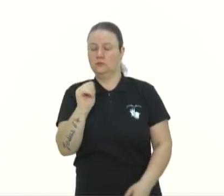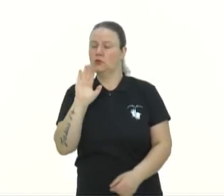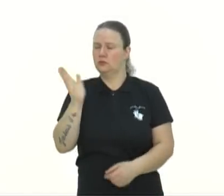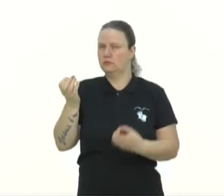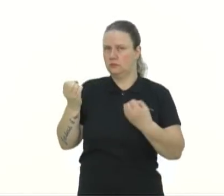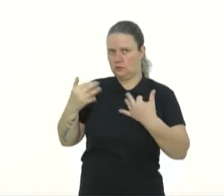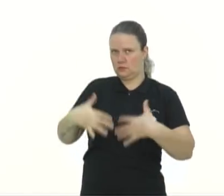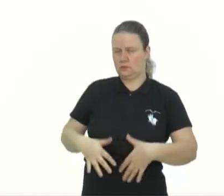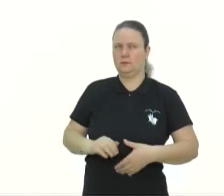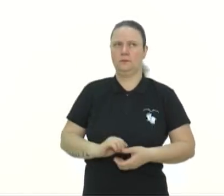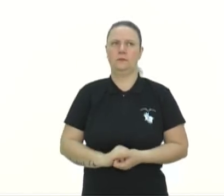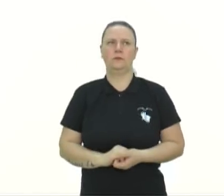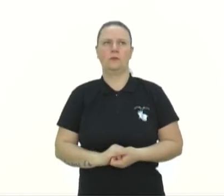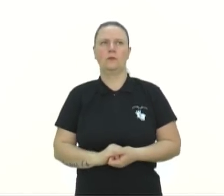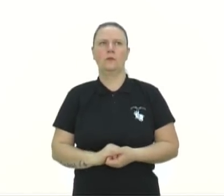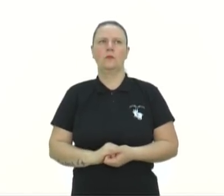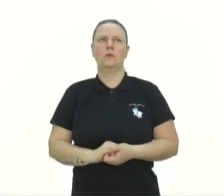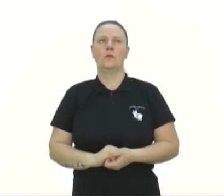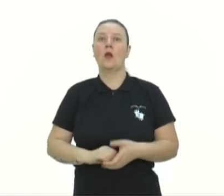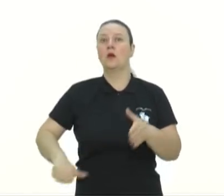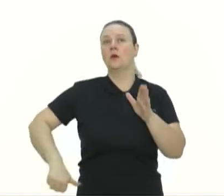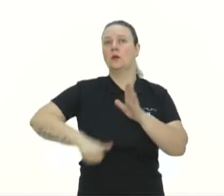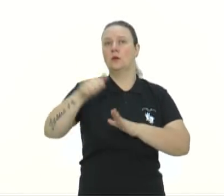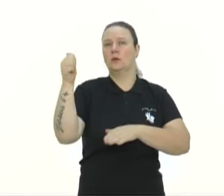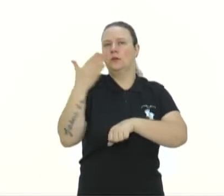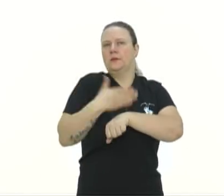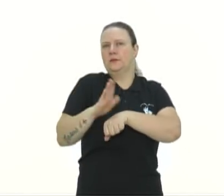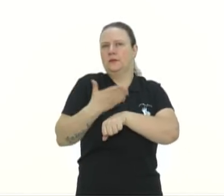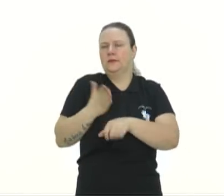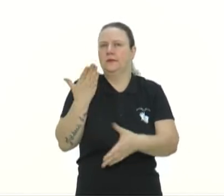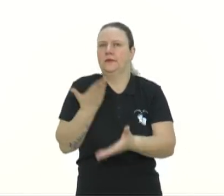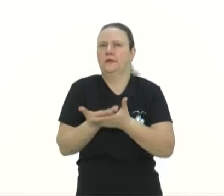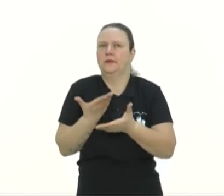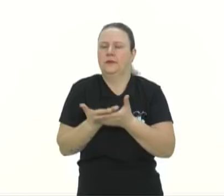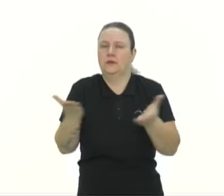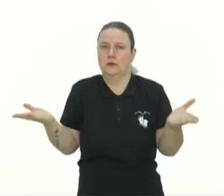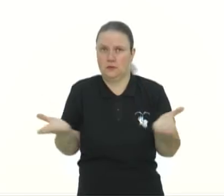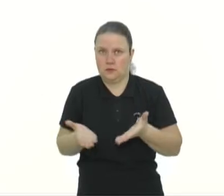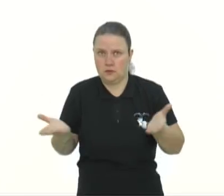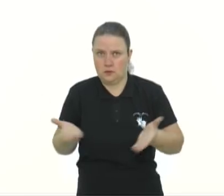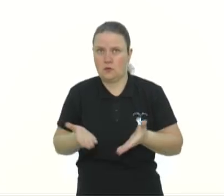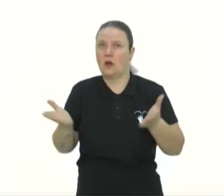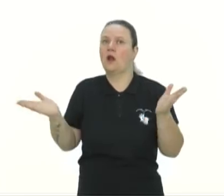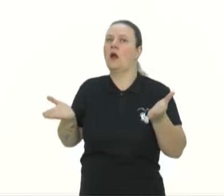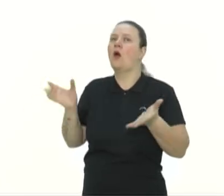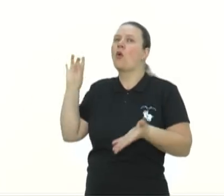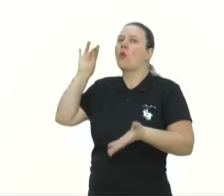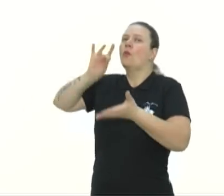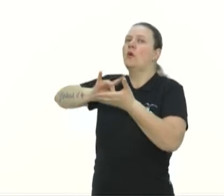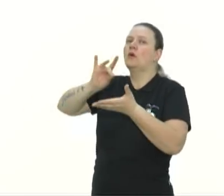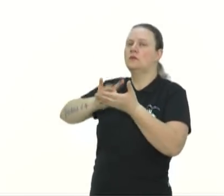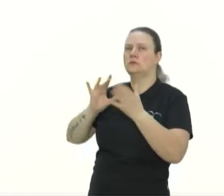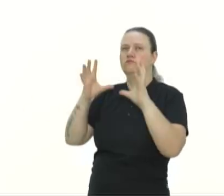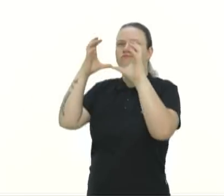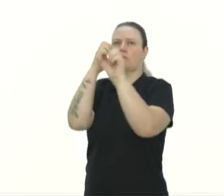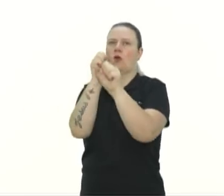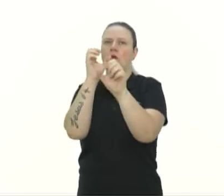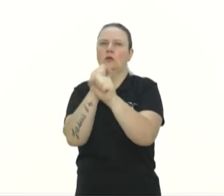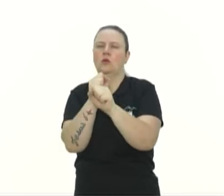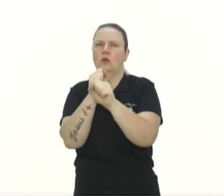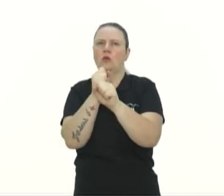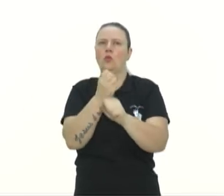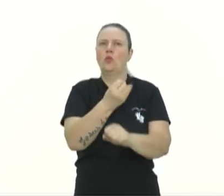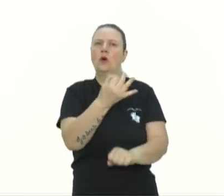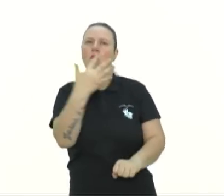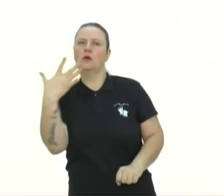ela. Primeiro exercício aqui, ó, da aula de hoje. Então, eu quero que vocês determinem, ó, a soma dos elementos da